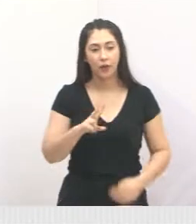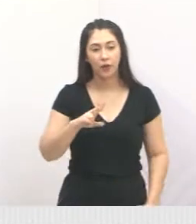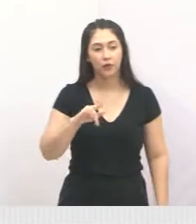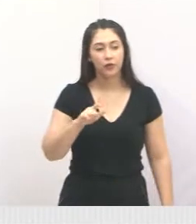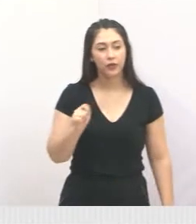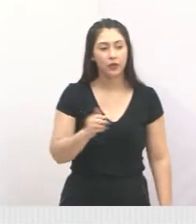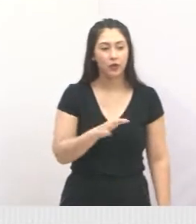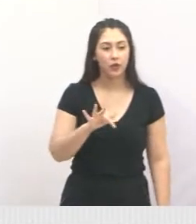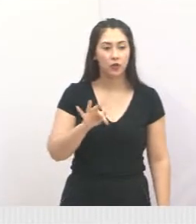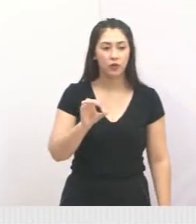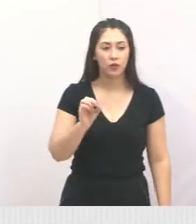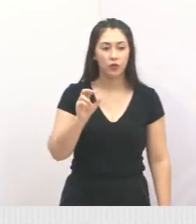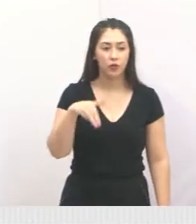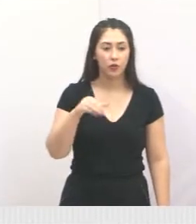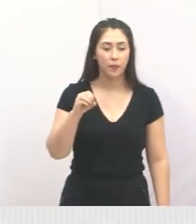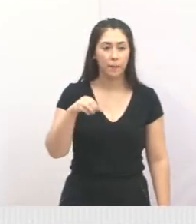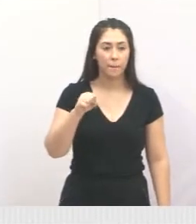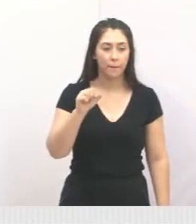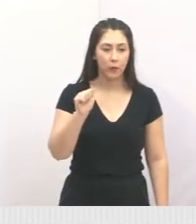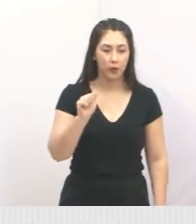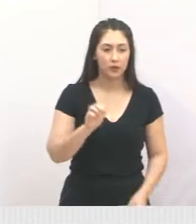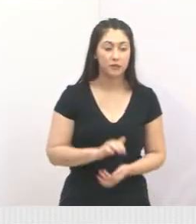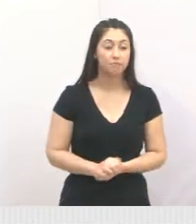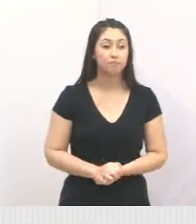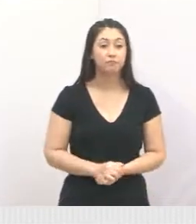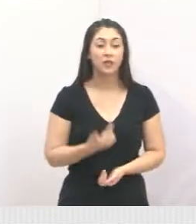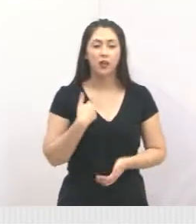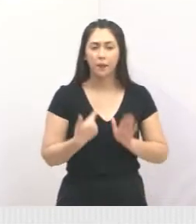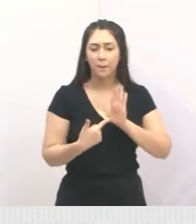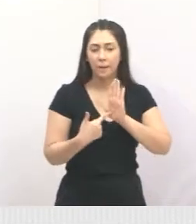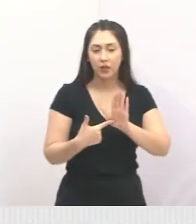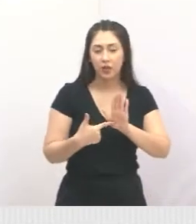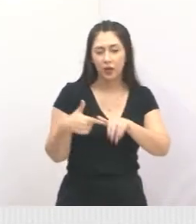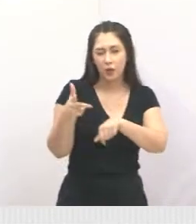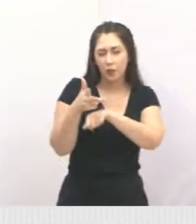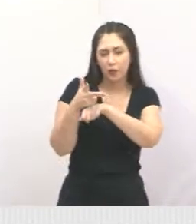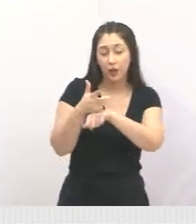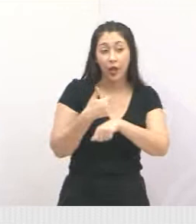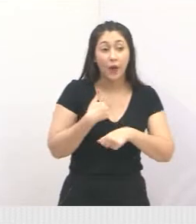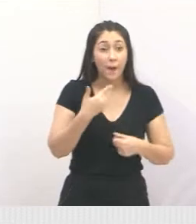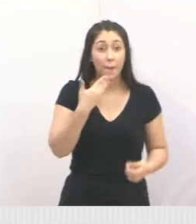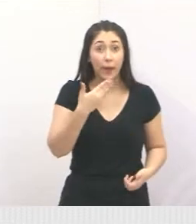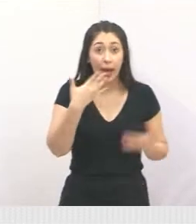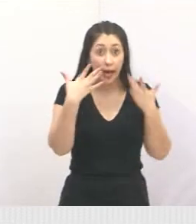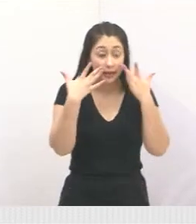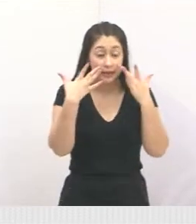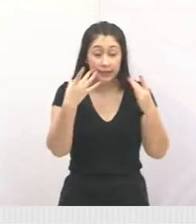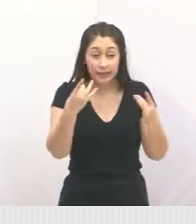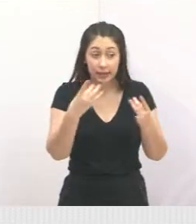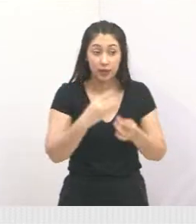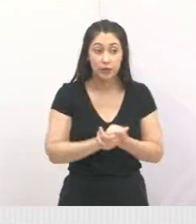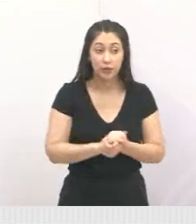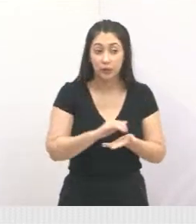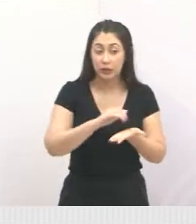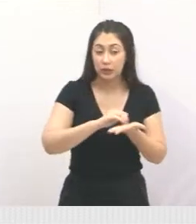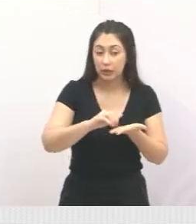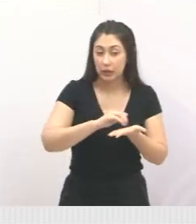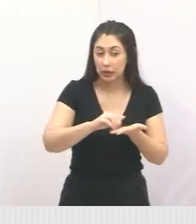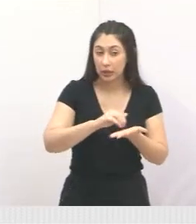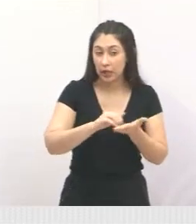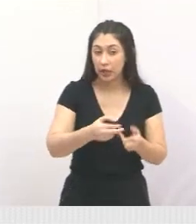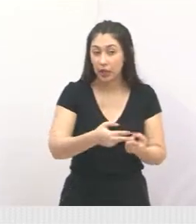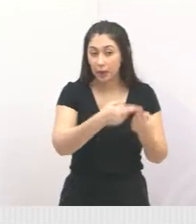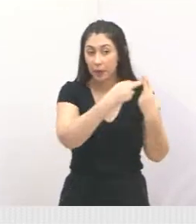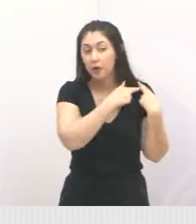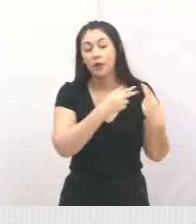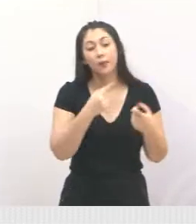Almeida. Próximo. Aí eu vou estar colocando um vídeo para vocês, eu peço uma atenção aí para a secretaria